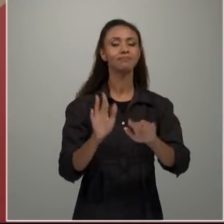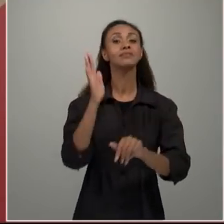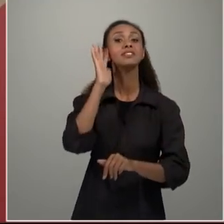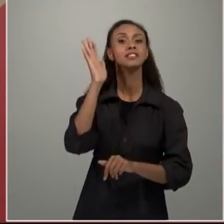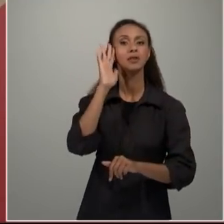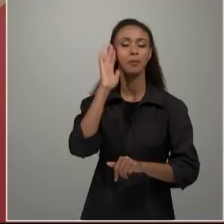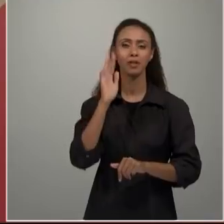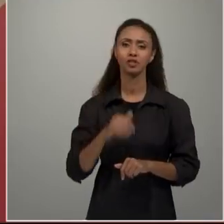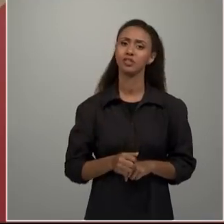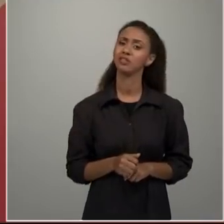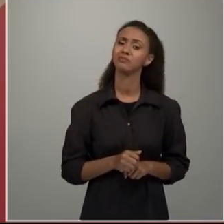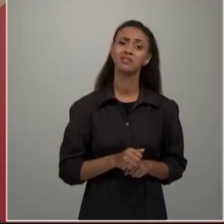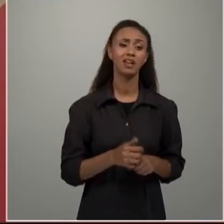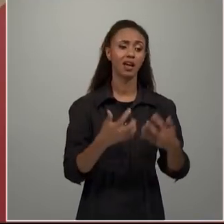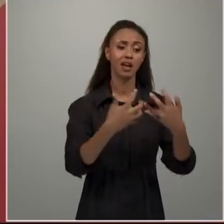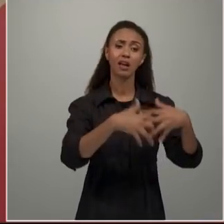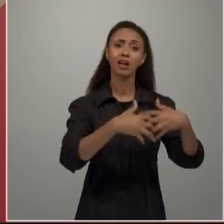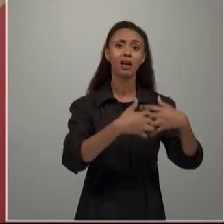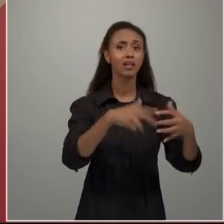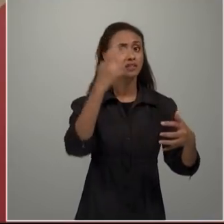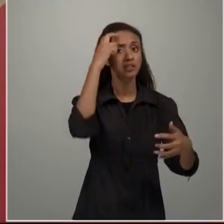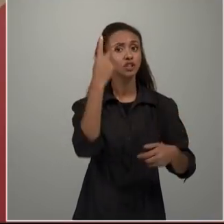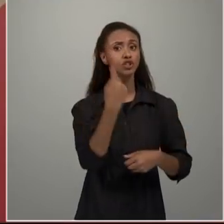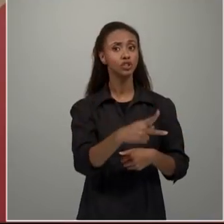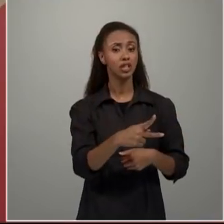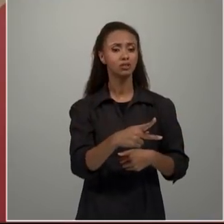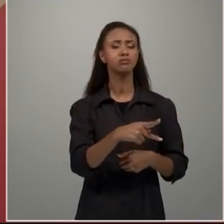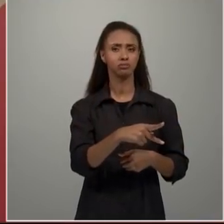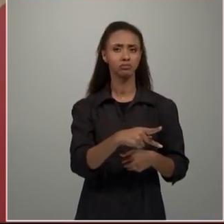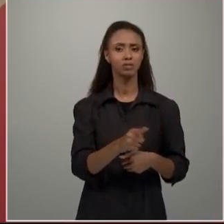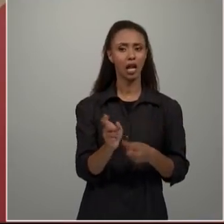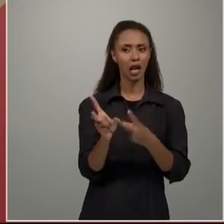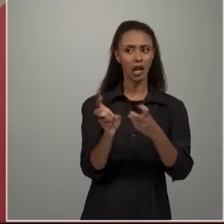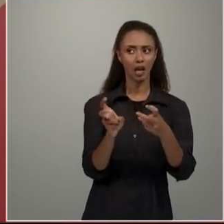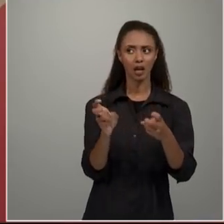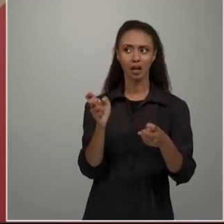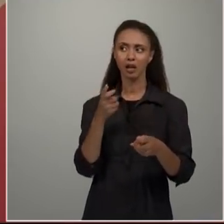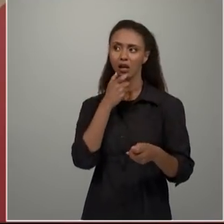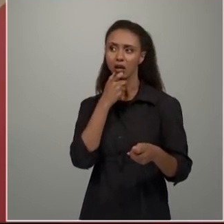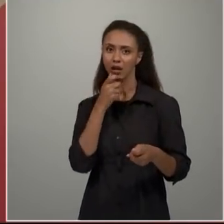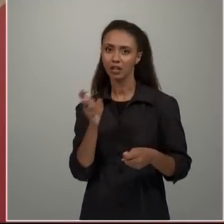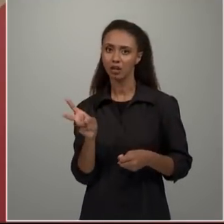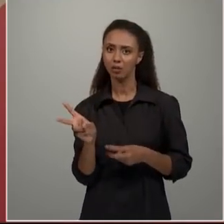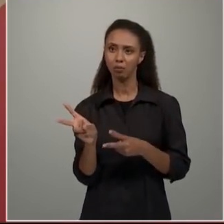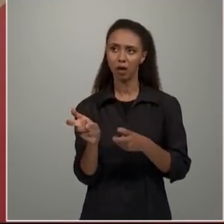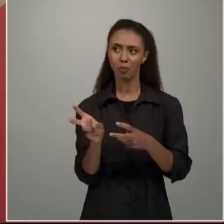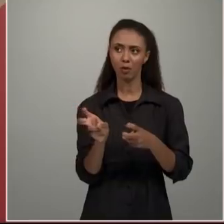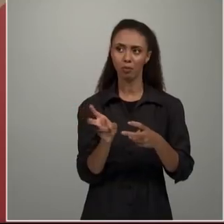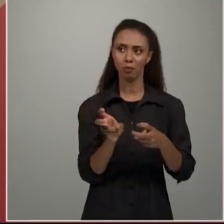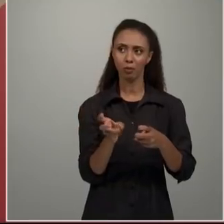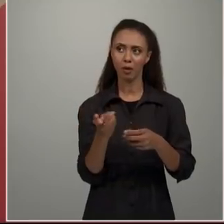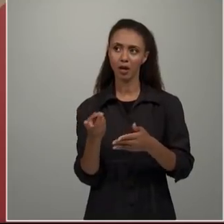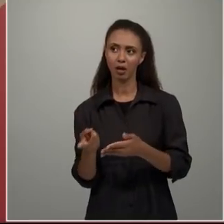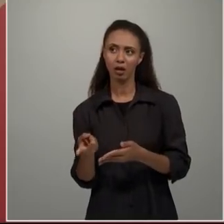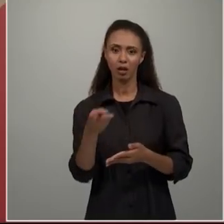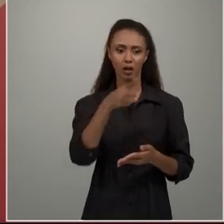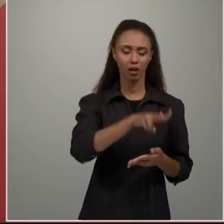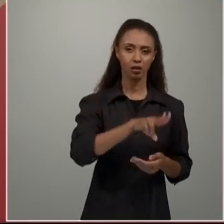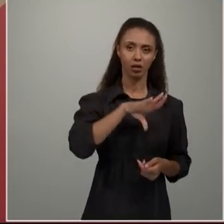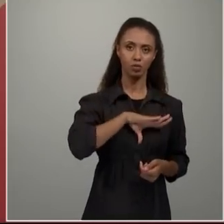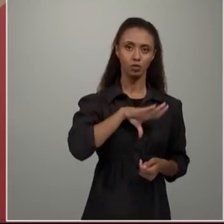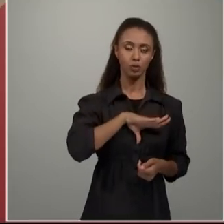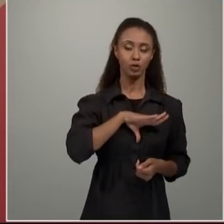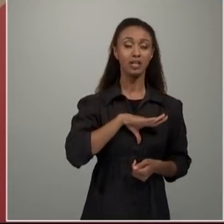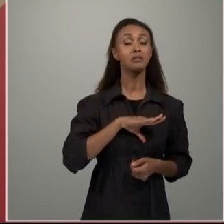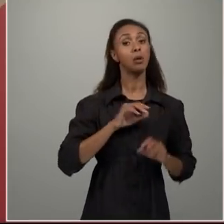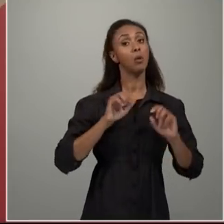inteligência artificial ela está ouvindo em inglês está traduzido para você em português então a gente pode ter algumas